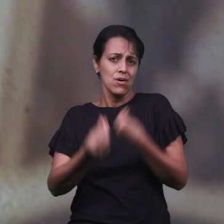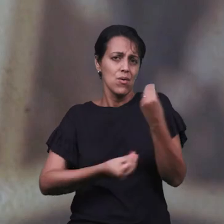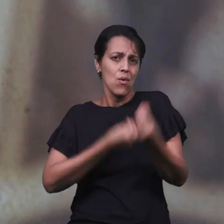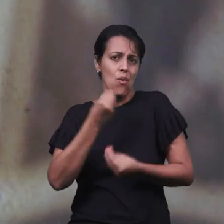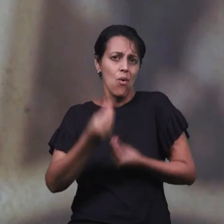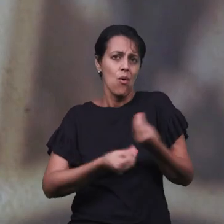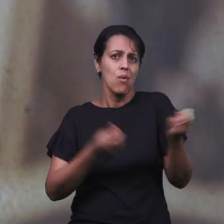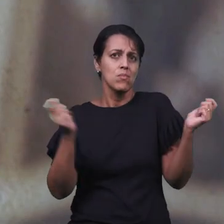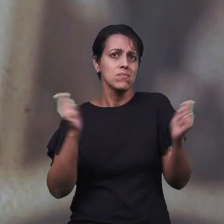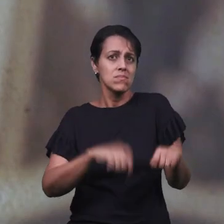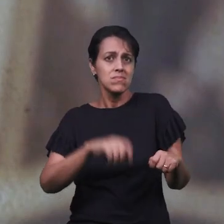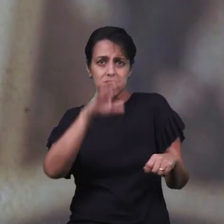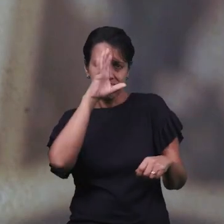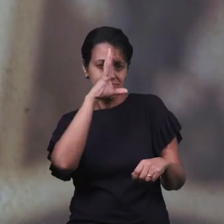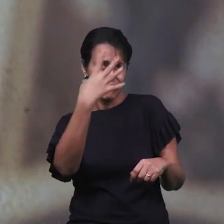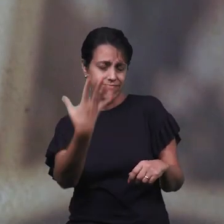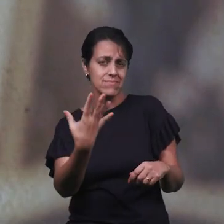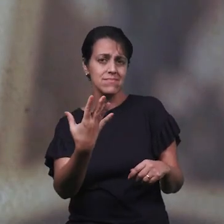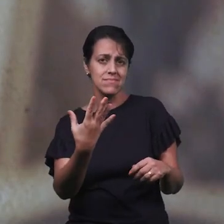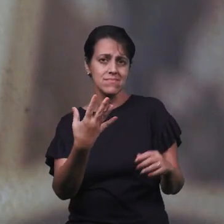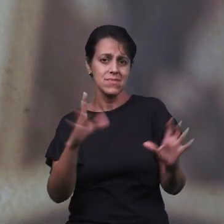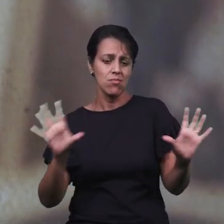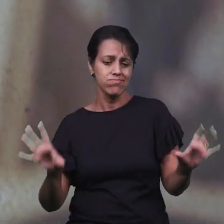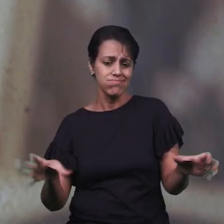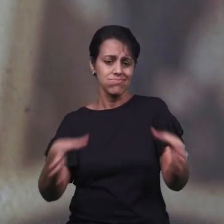parte desse conjunto, desse